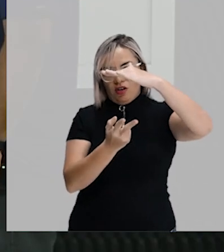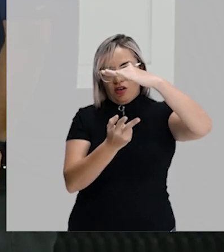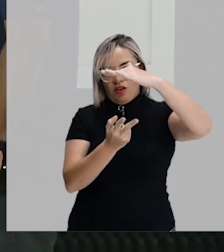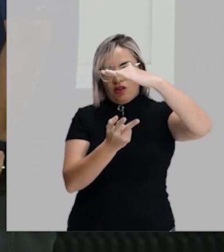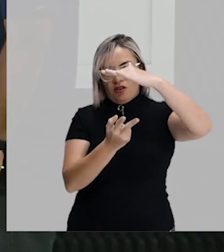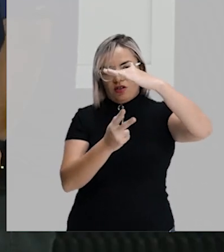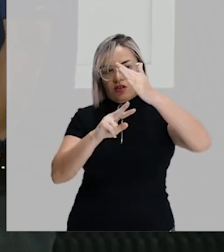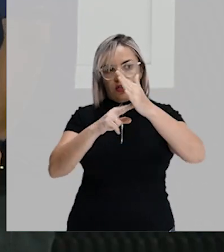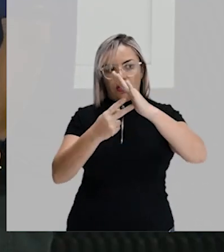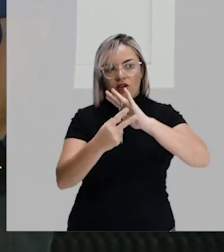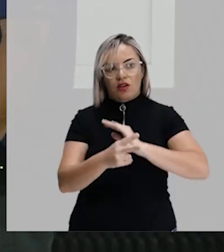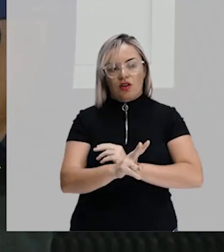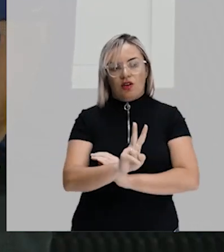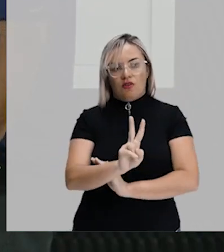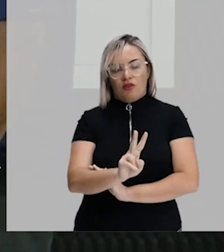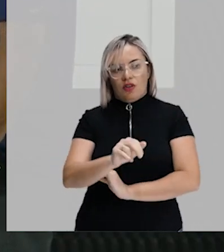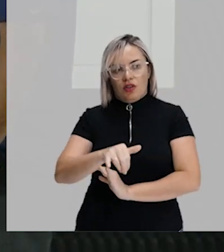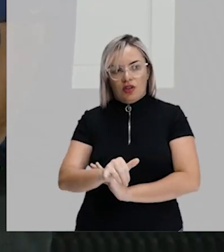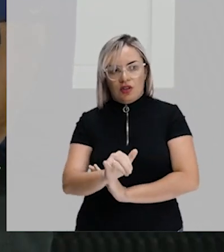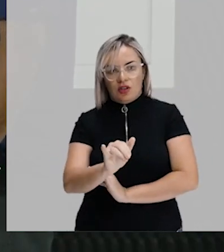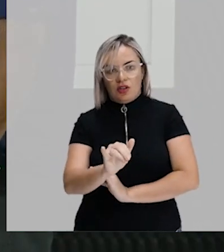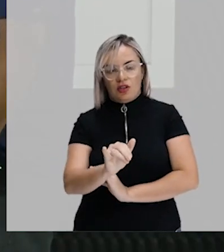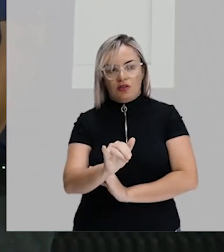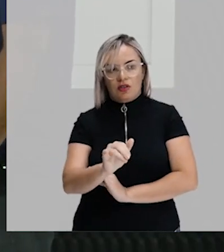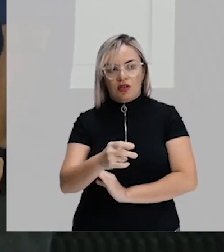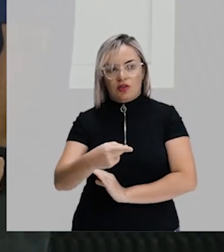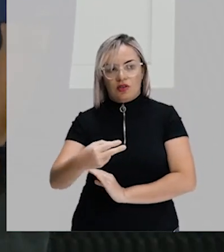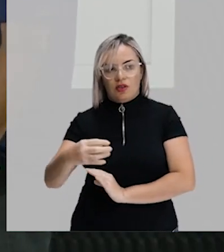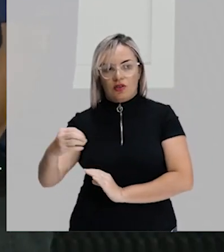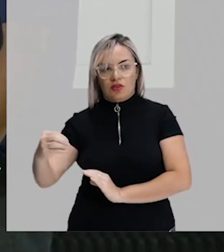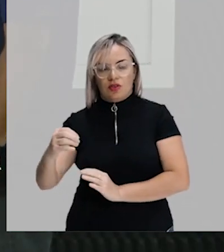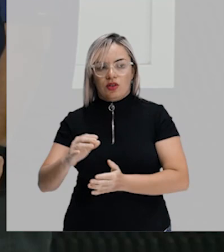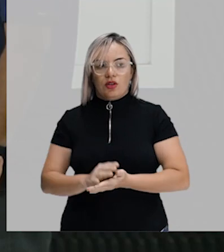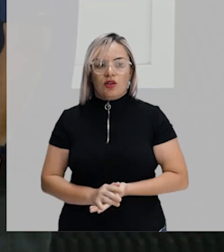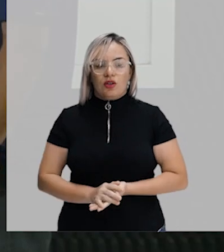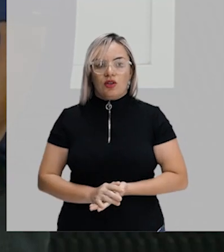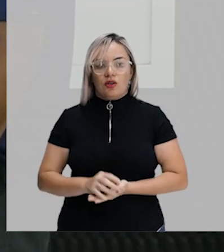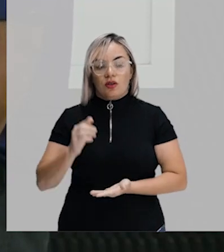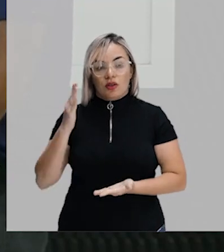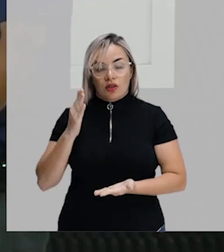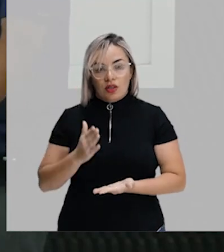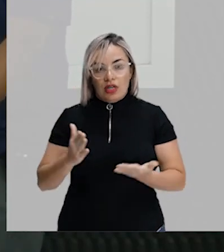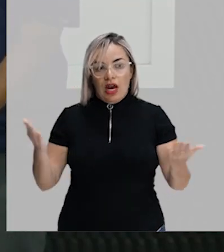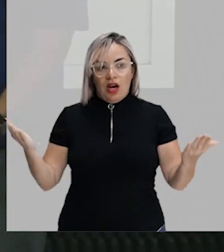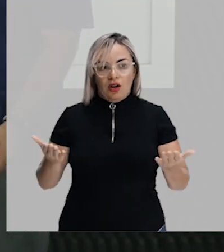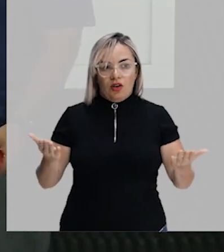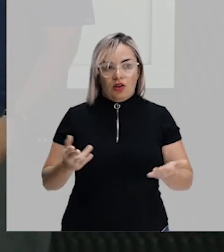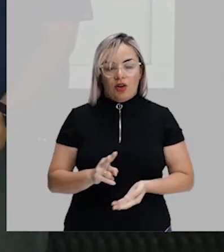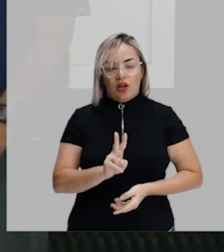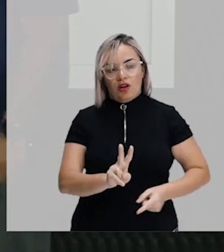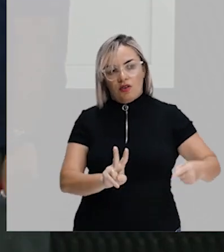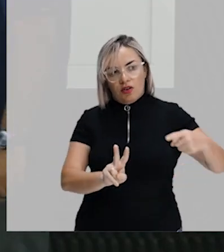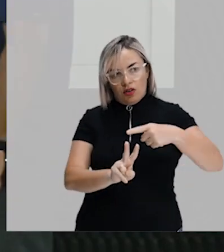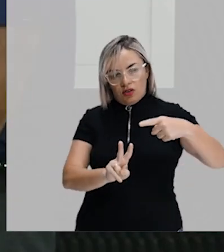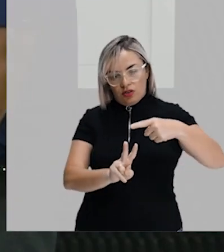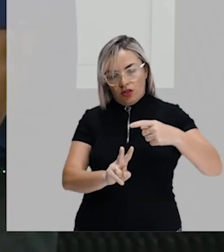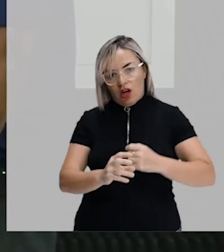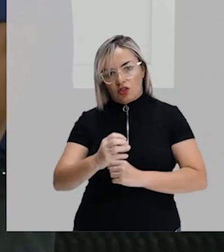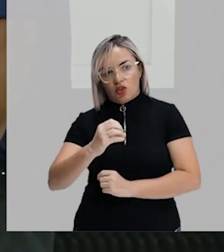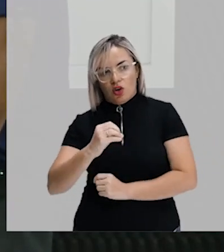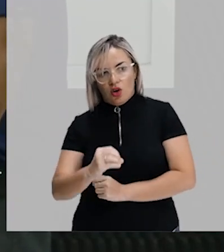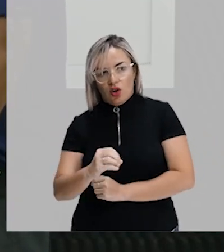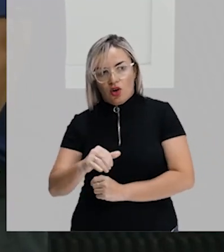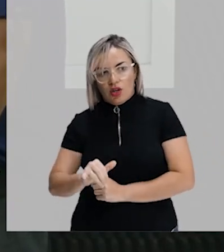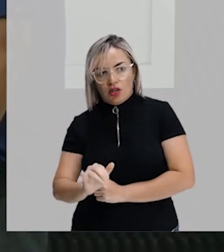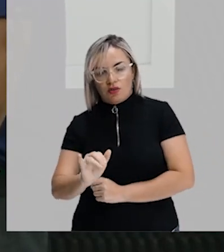VOY, que nós vamos já definir quem é, né, é diferente de zero porque ele vai ter que sair do chão. E